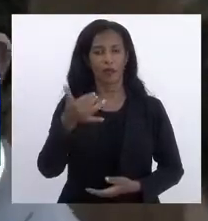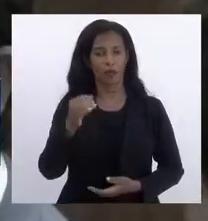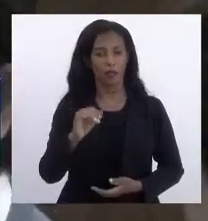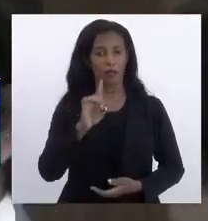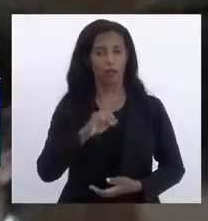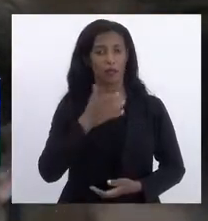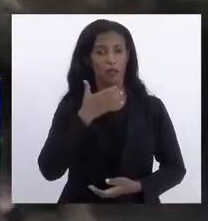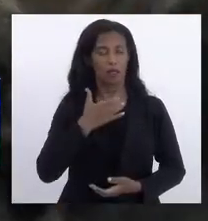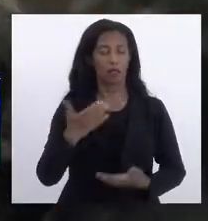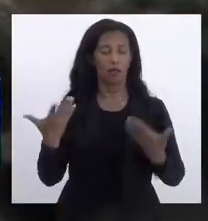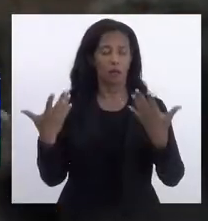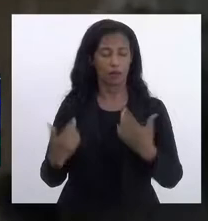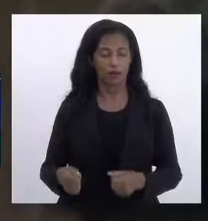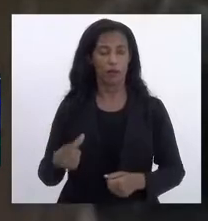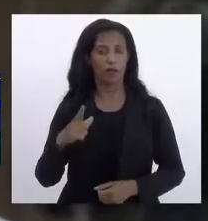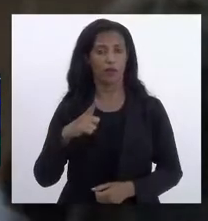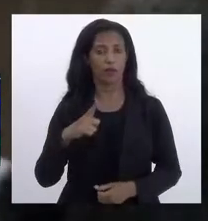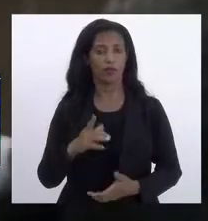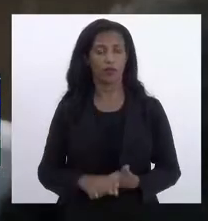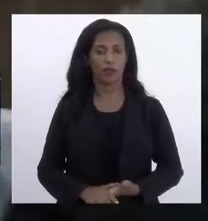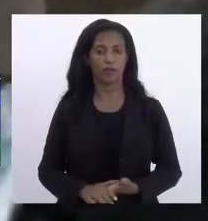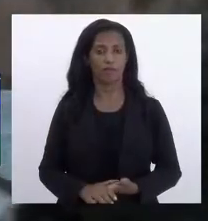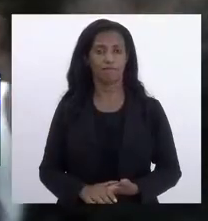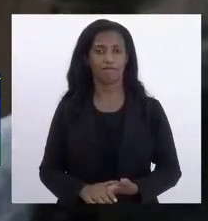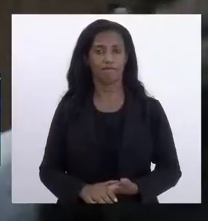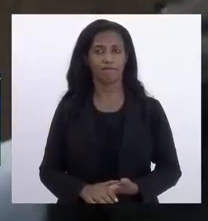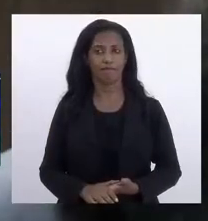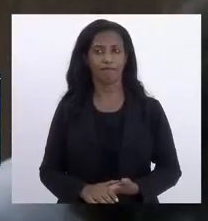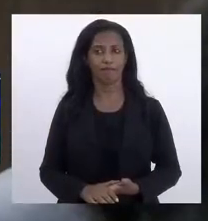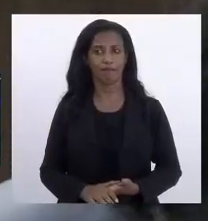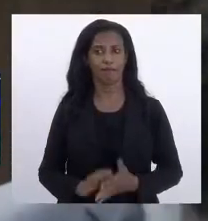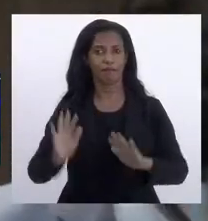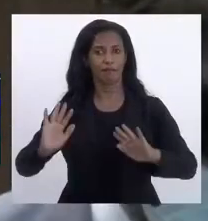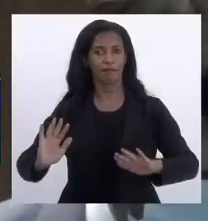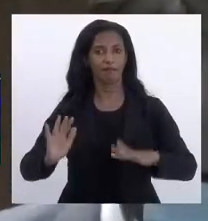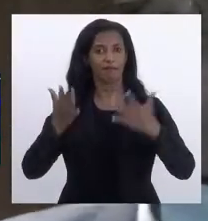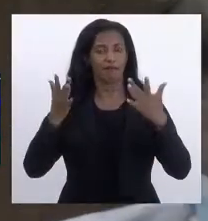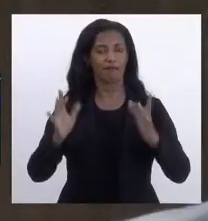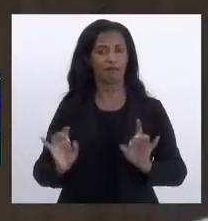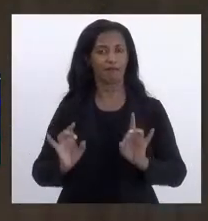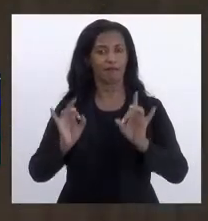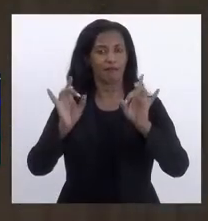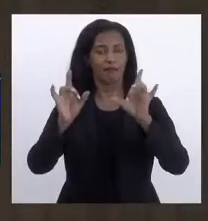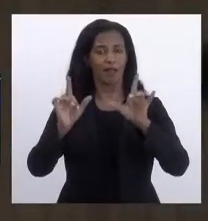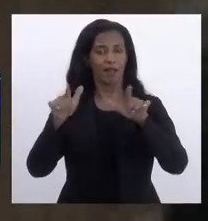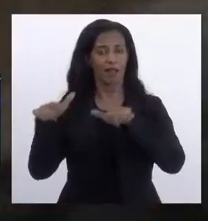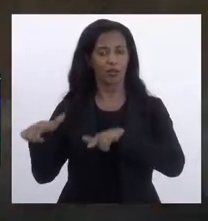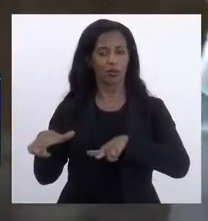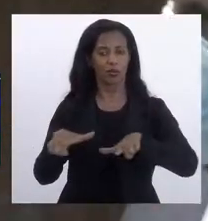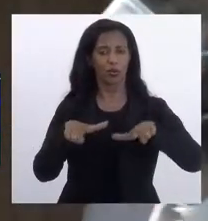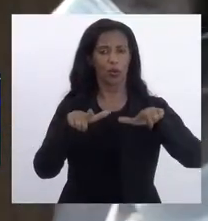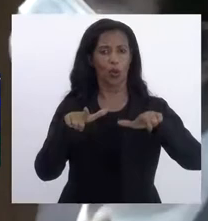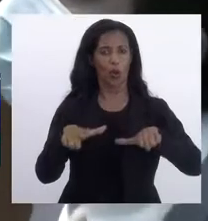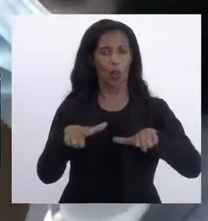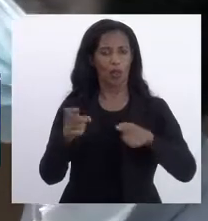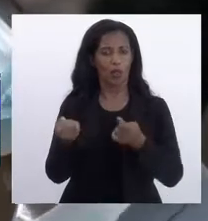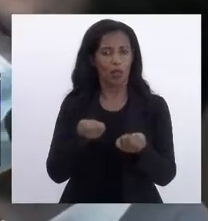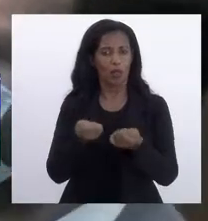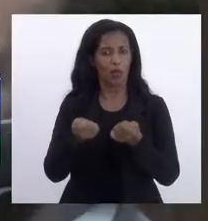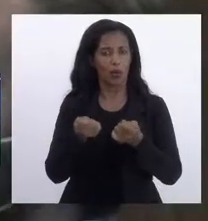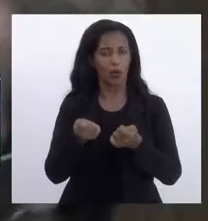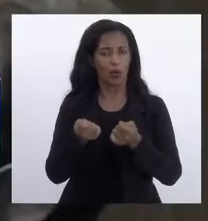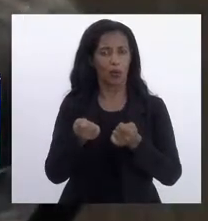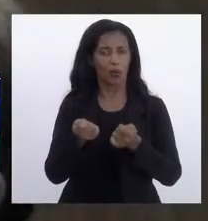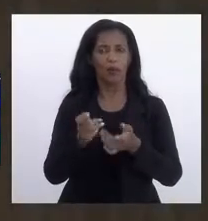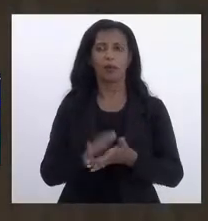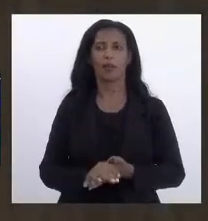no dia 10 de dezembro, nós vamos ter a solenidade de entrega do diploma Paul Singer na área de economia popular solidária. Eu